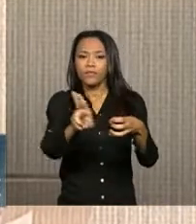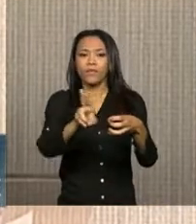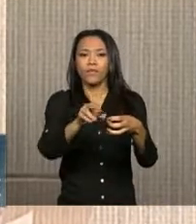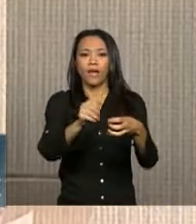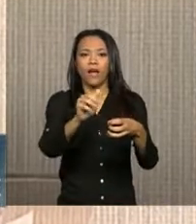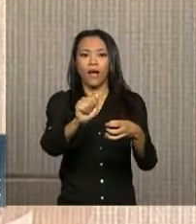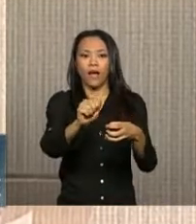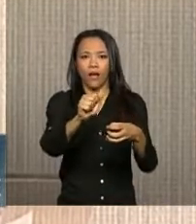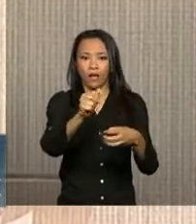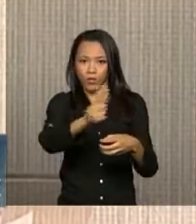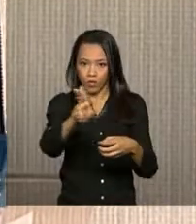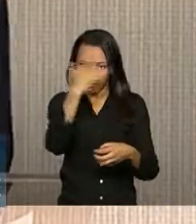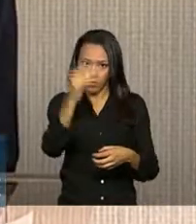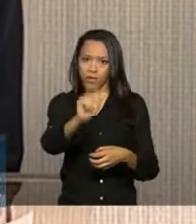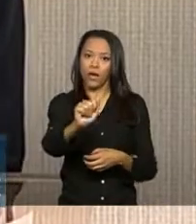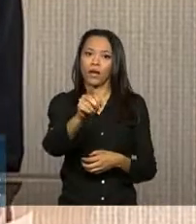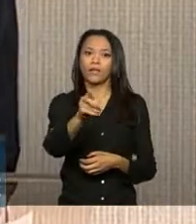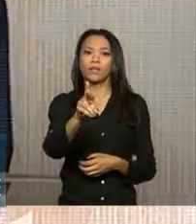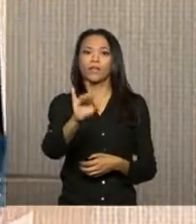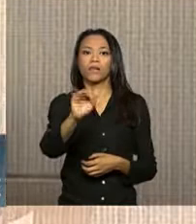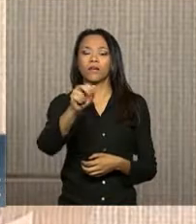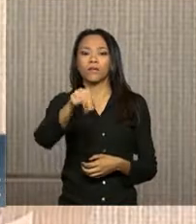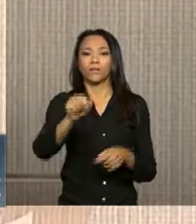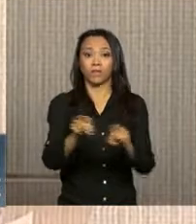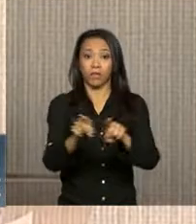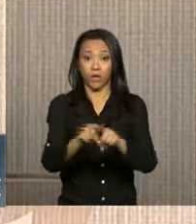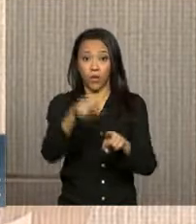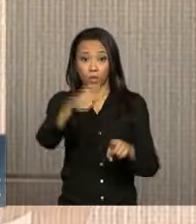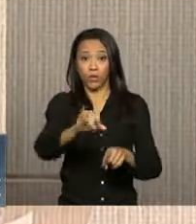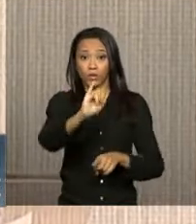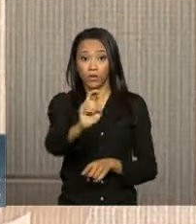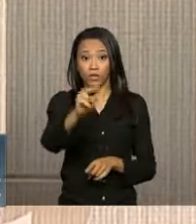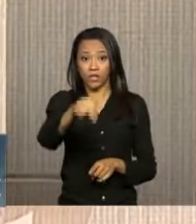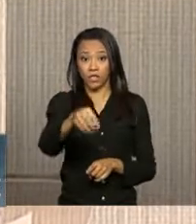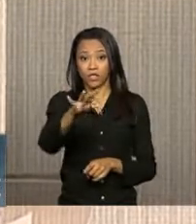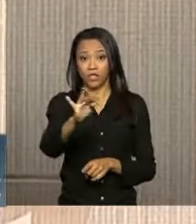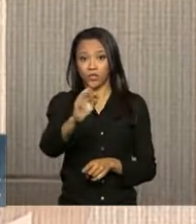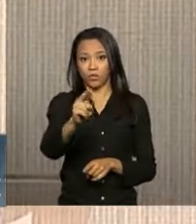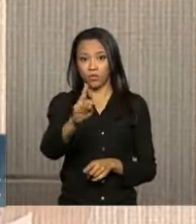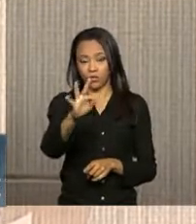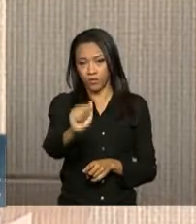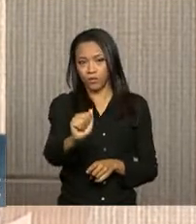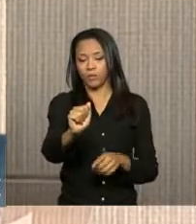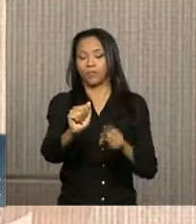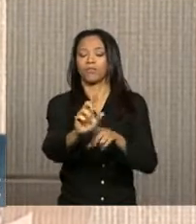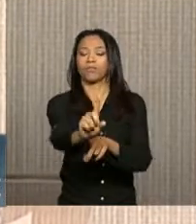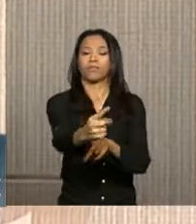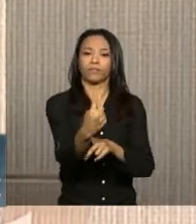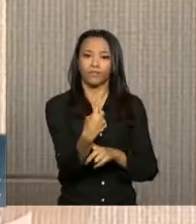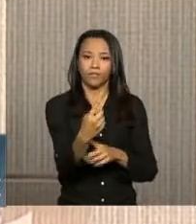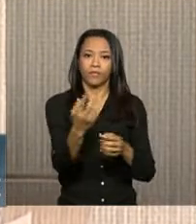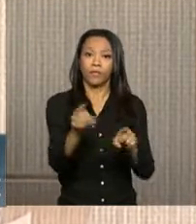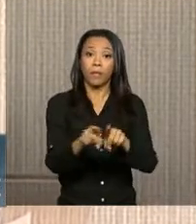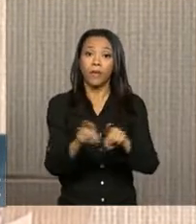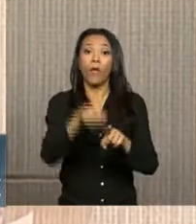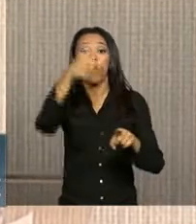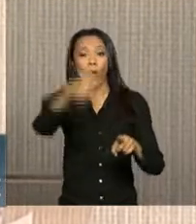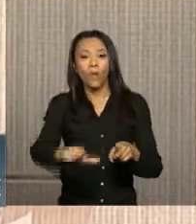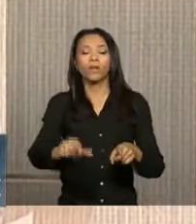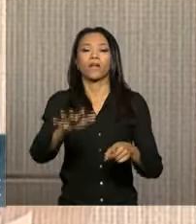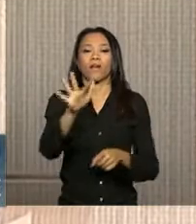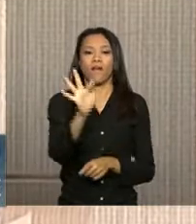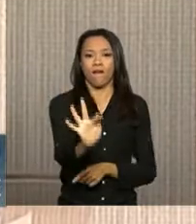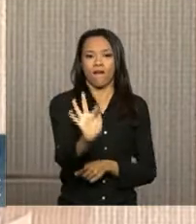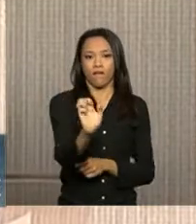britos instituto alana pedro afonso duarte hartung federação nacional